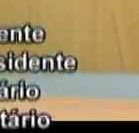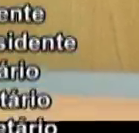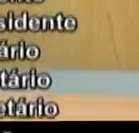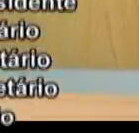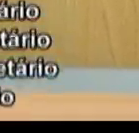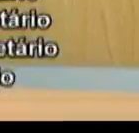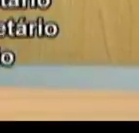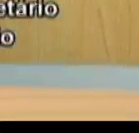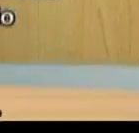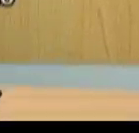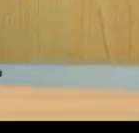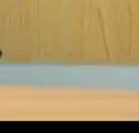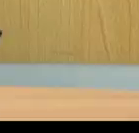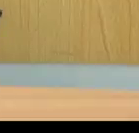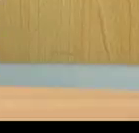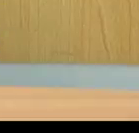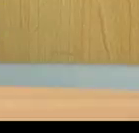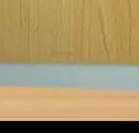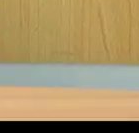Tchau!